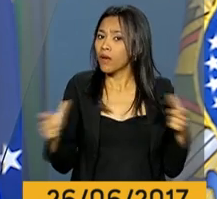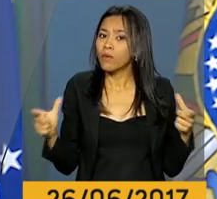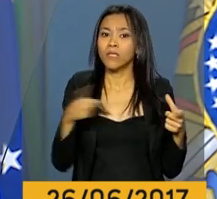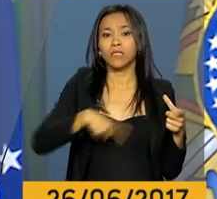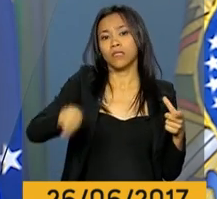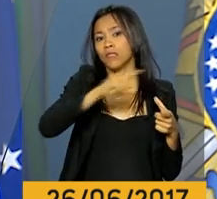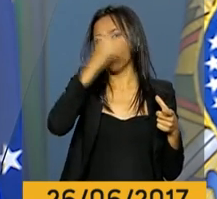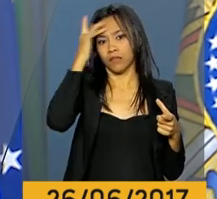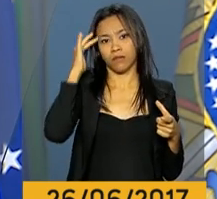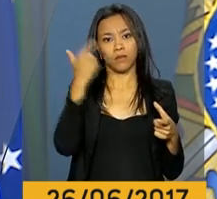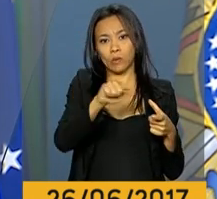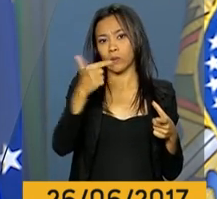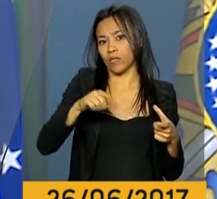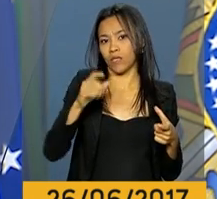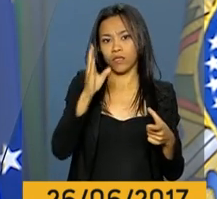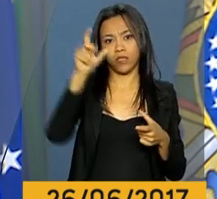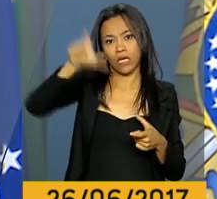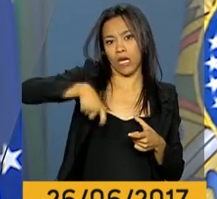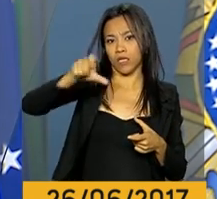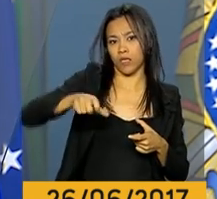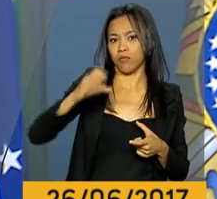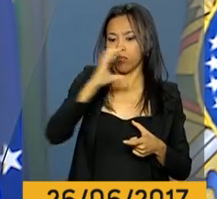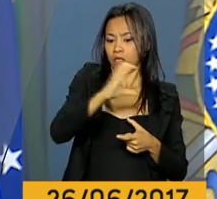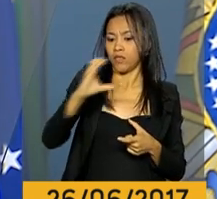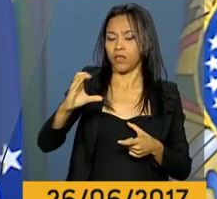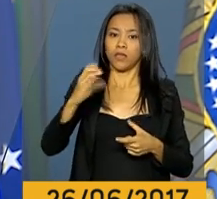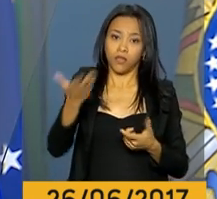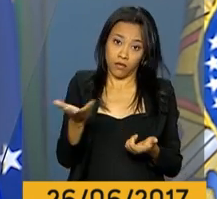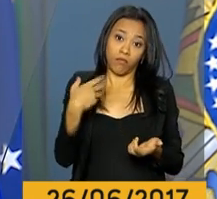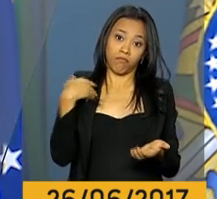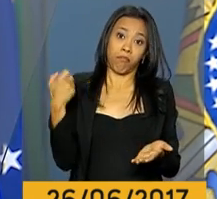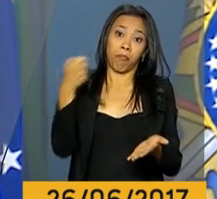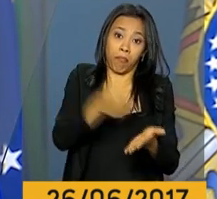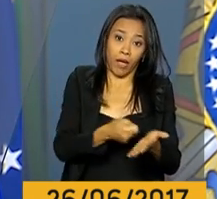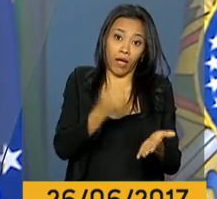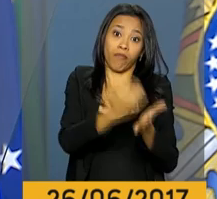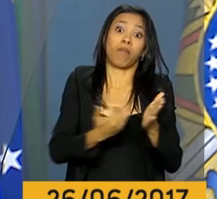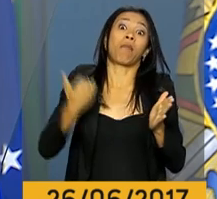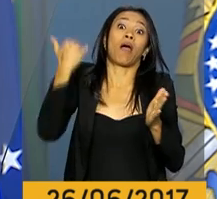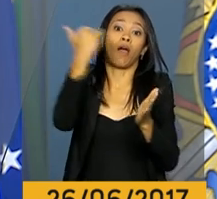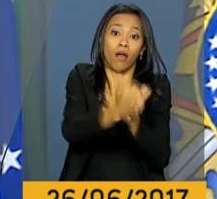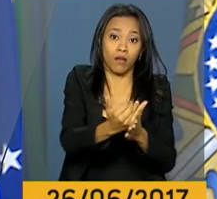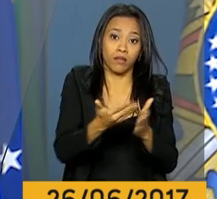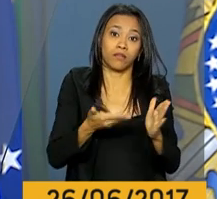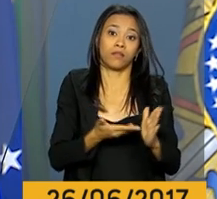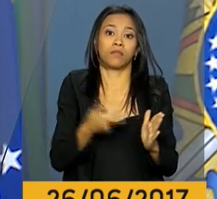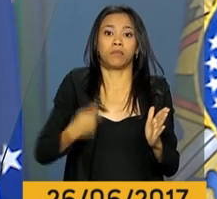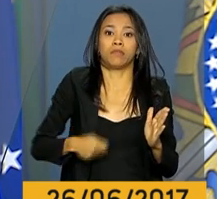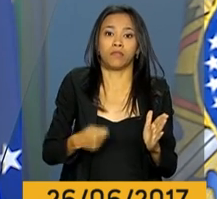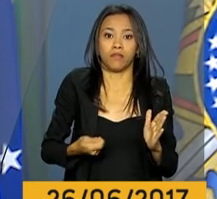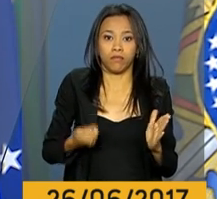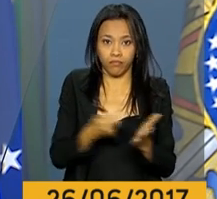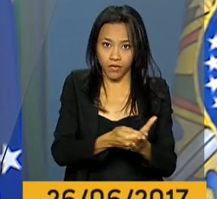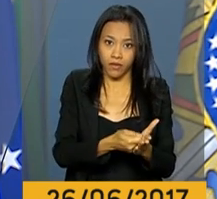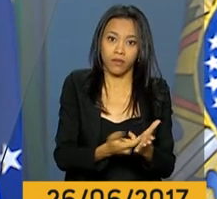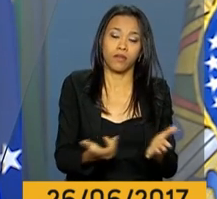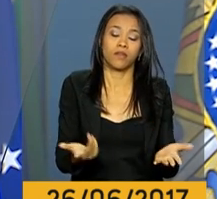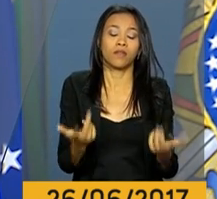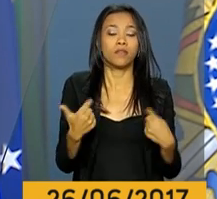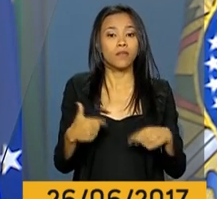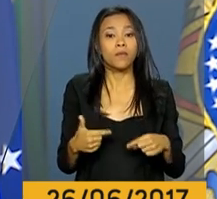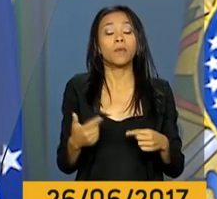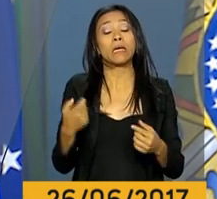povo não tem cartão de crédito e pagavam portanto mais do que deveriam mais do que precisavam eh pagar e